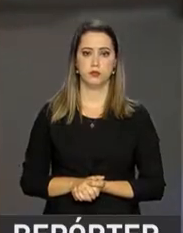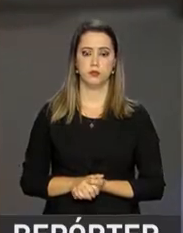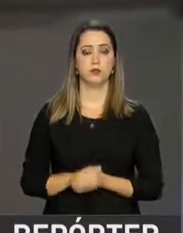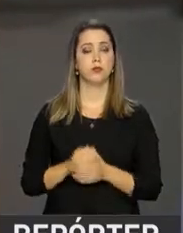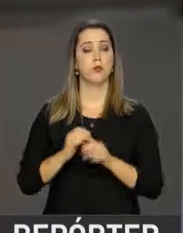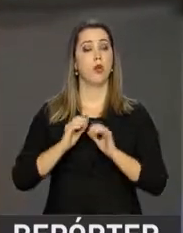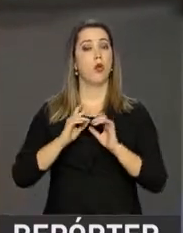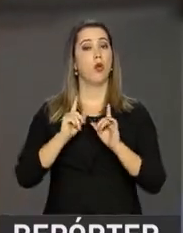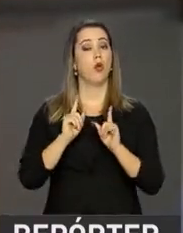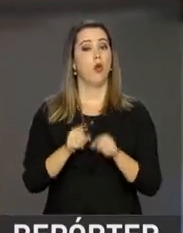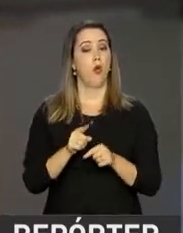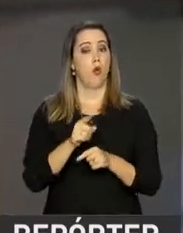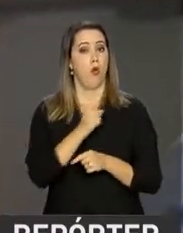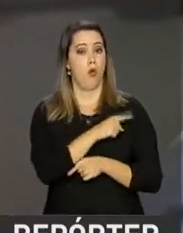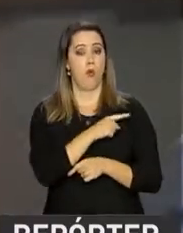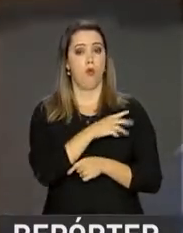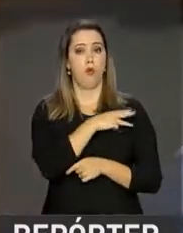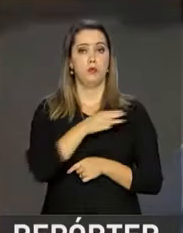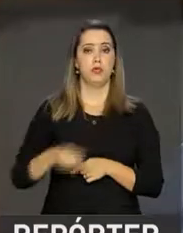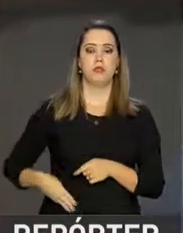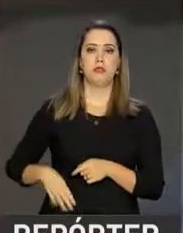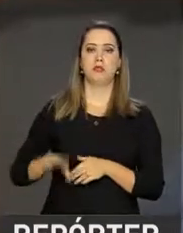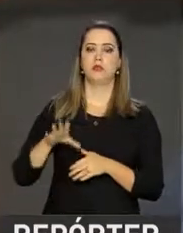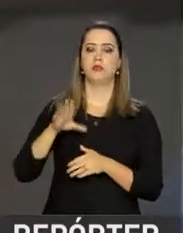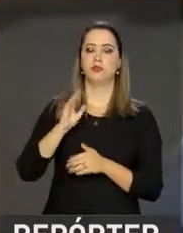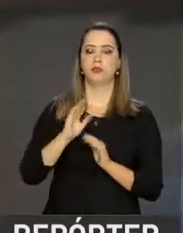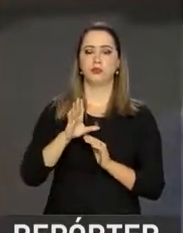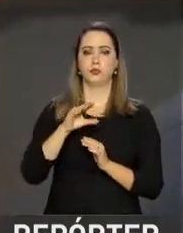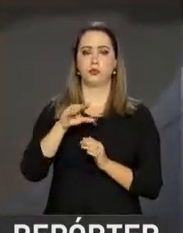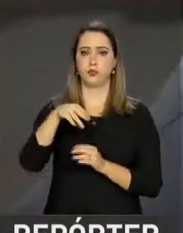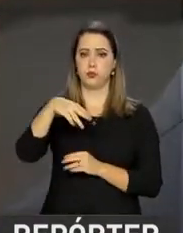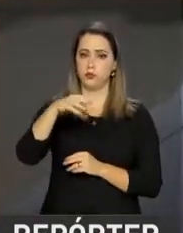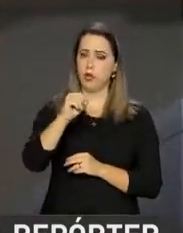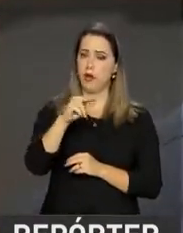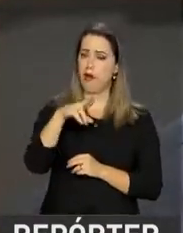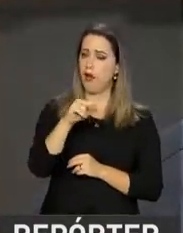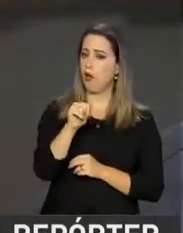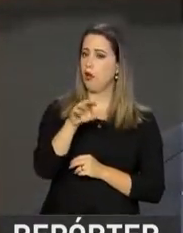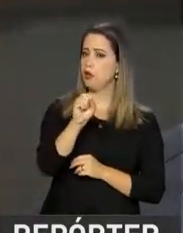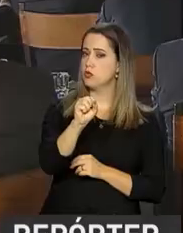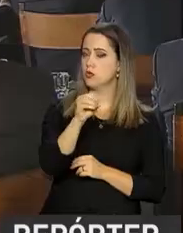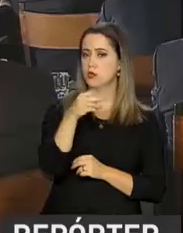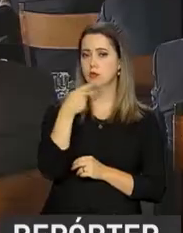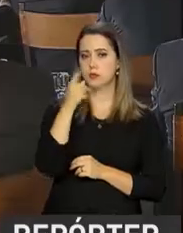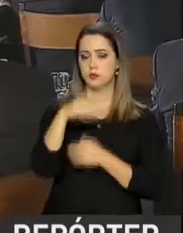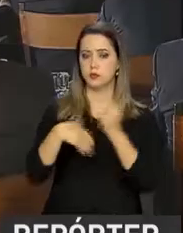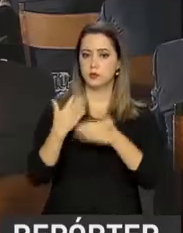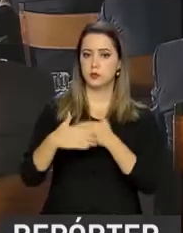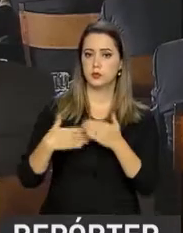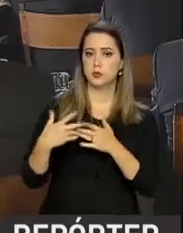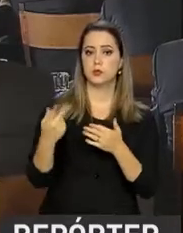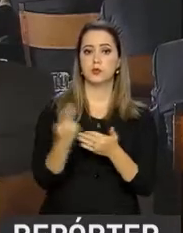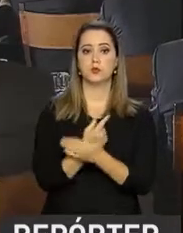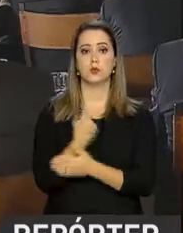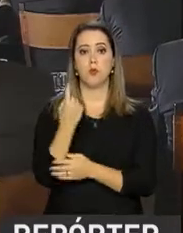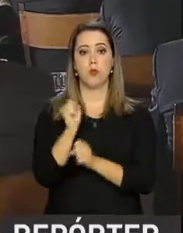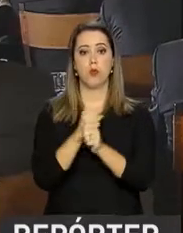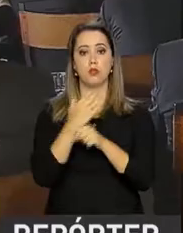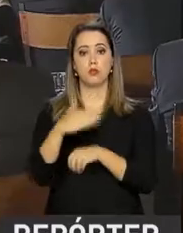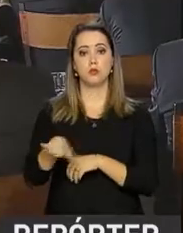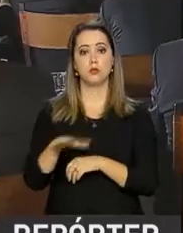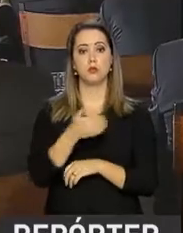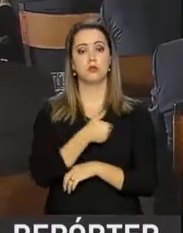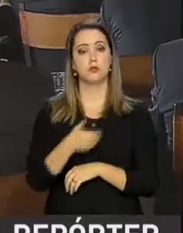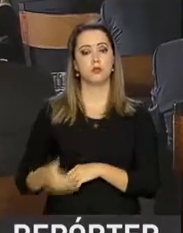O ministro-chefe da Secretaria de Governo, Carlos Marum, falou sobre os avanços ocorridos durante um ano e meio de mandato